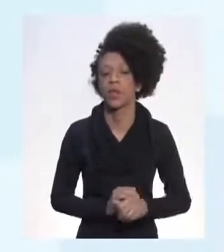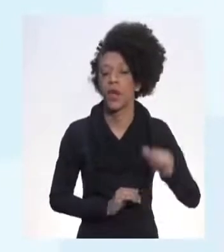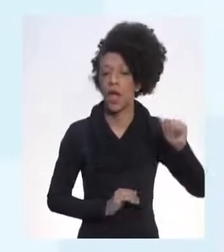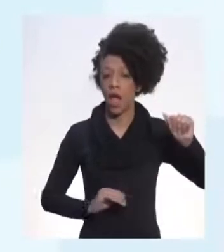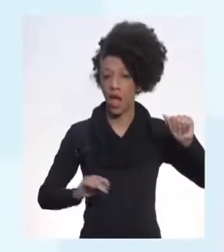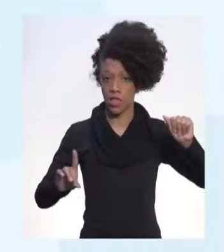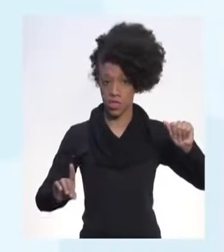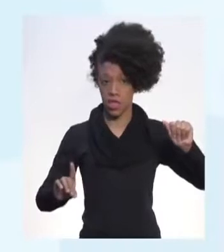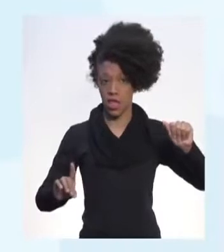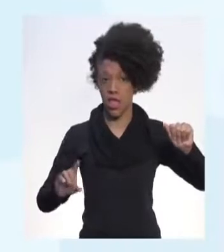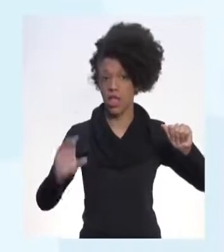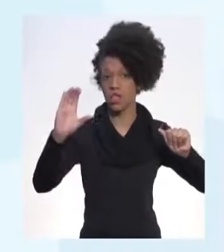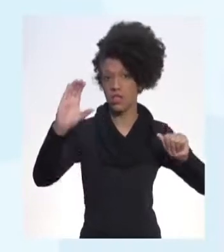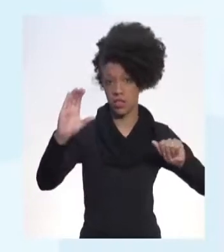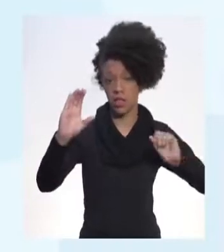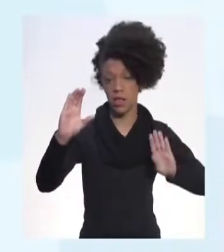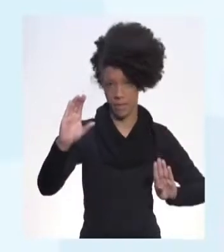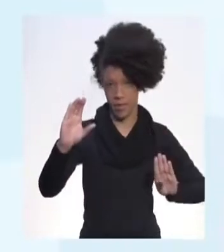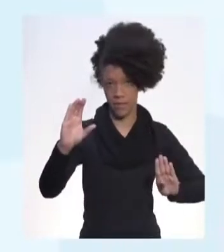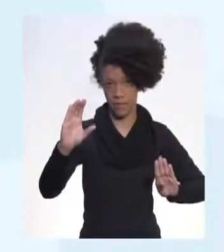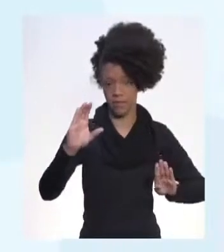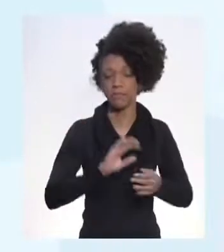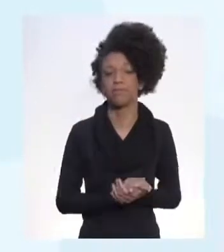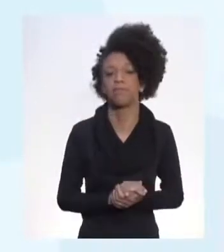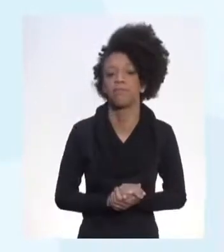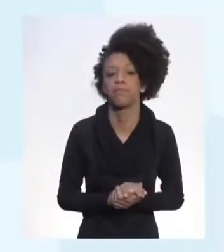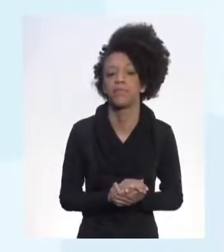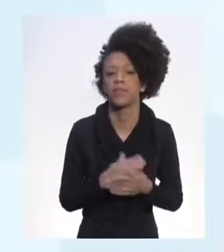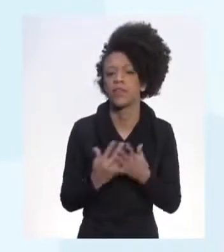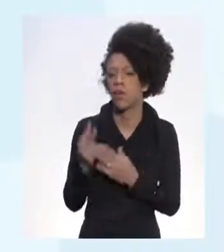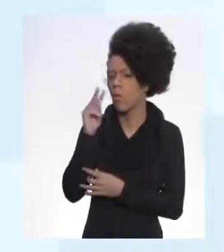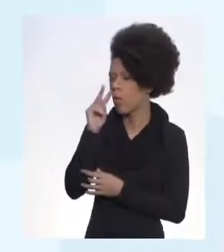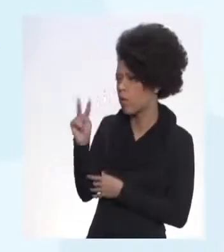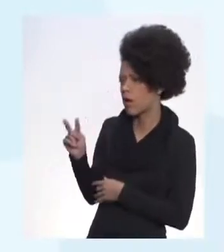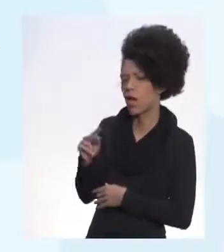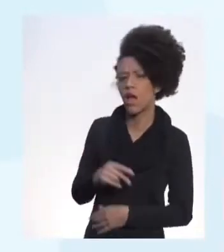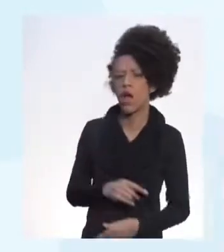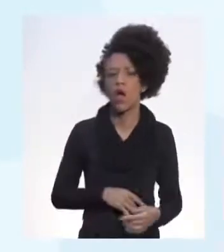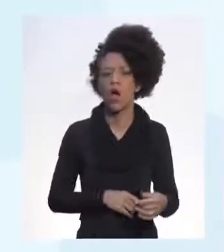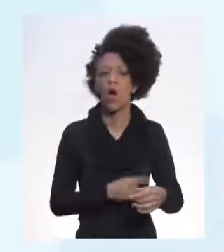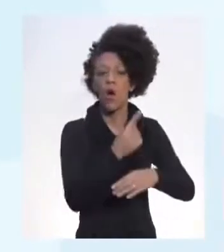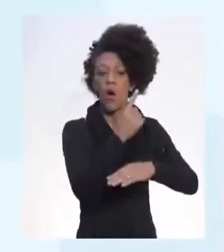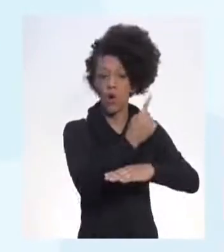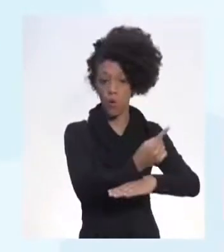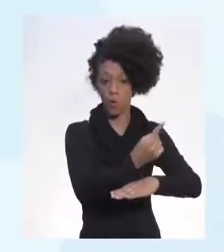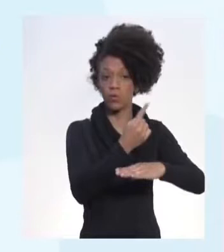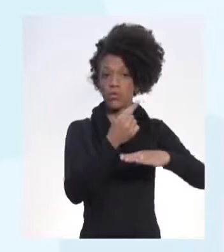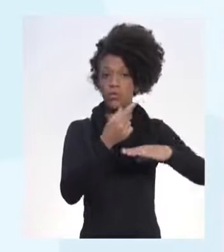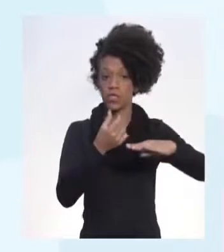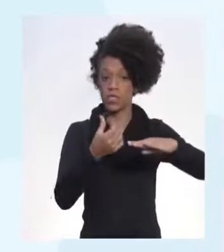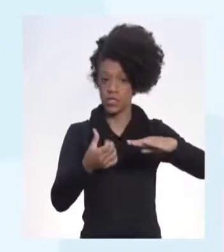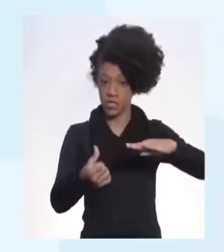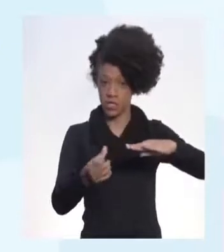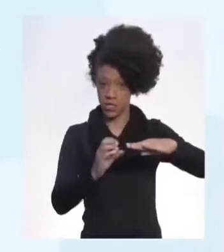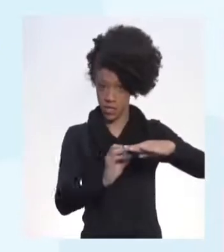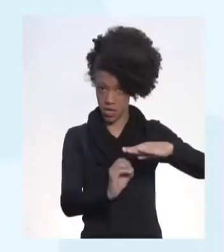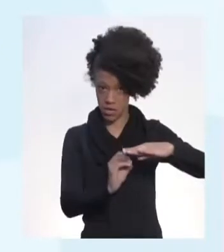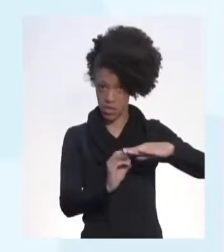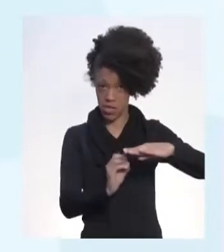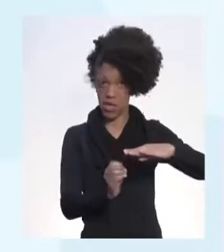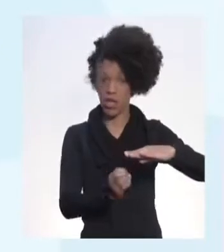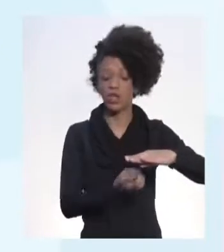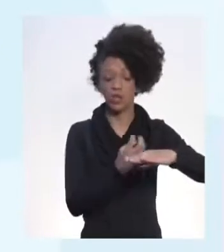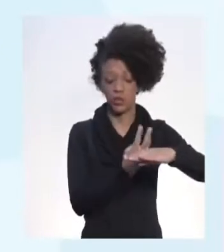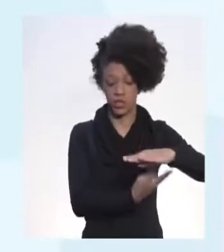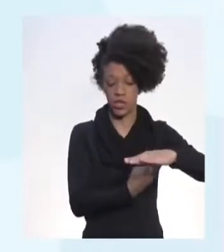vocês olharem na fração aí para enxergar através dos números, 1 e o 60 são os extremos, o 3 e o 2 são